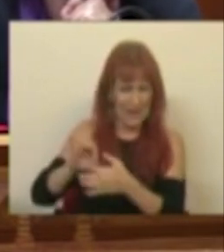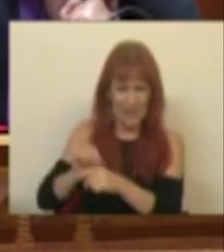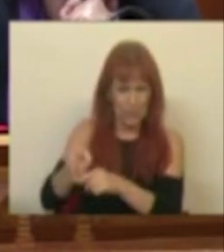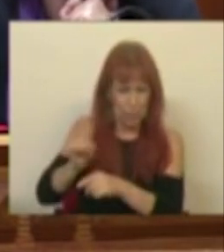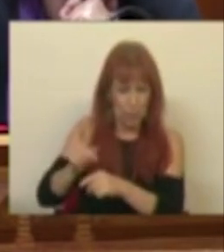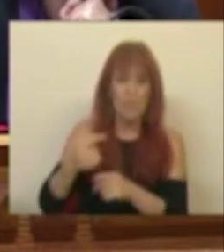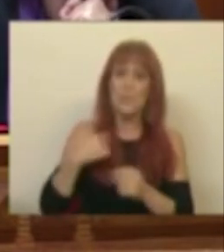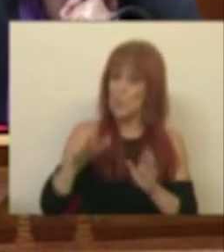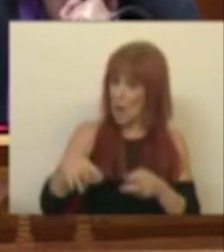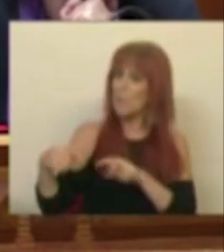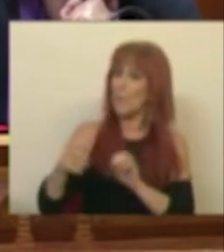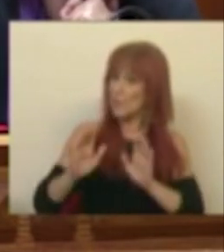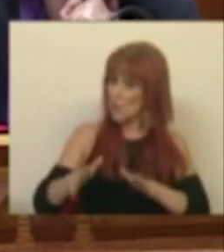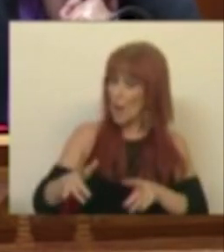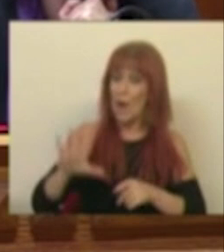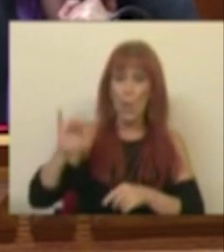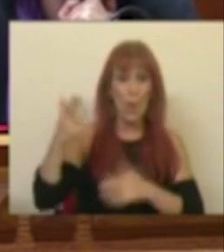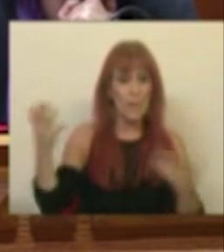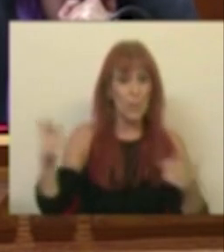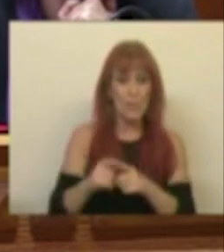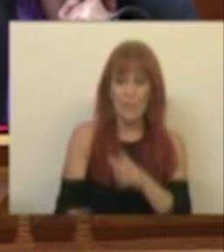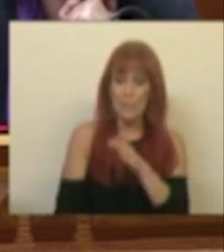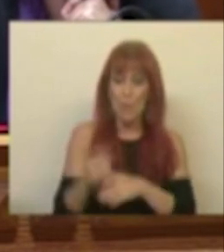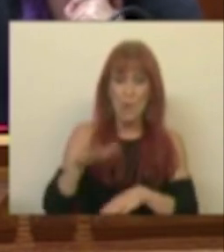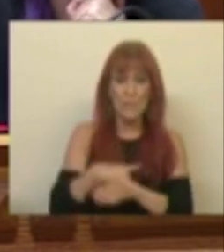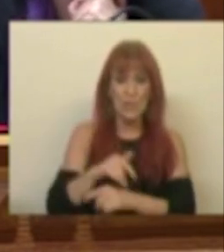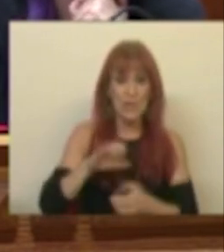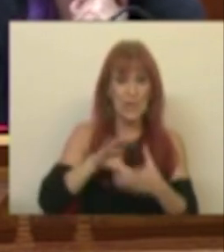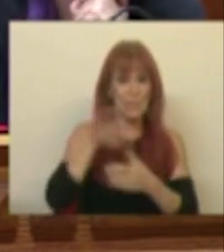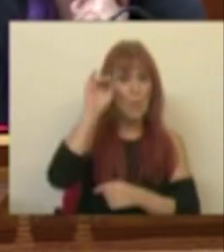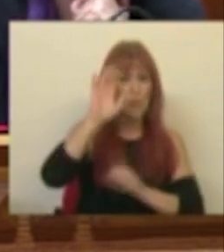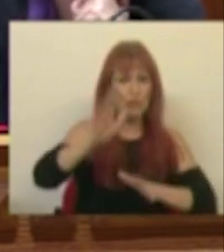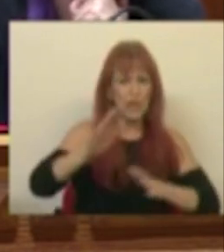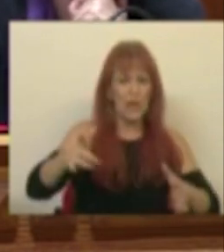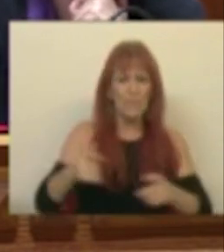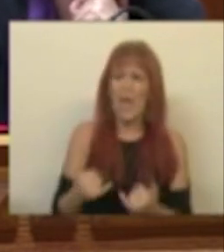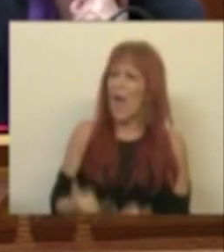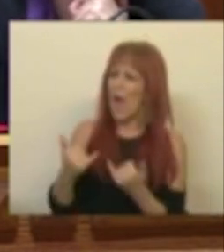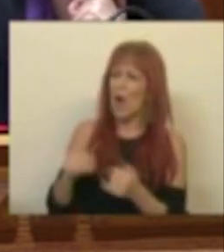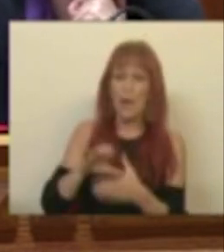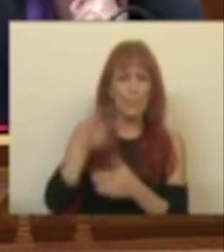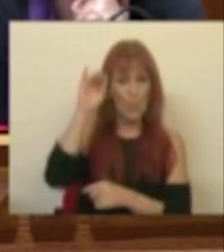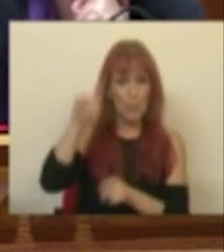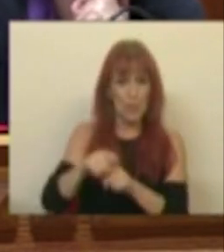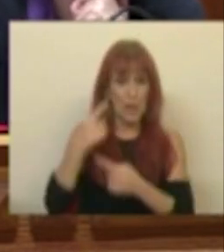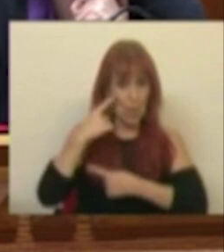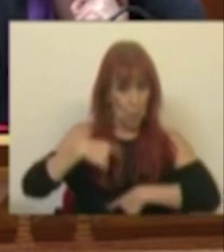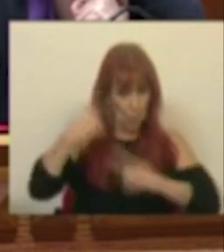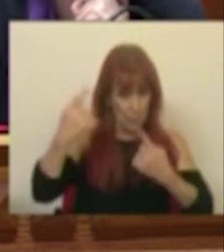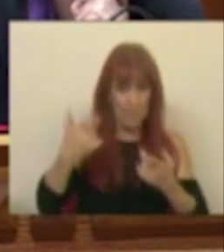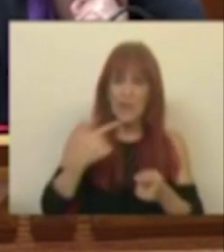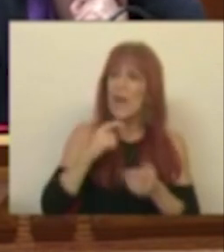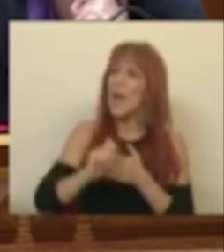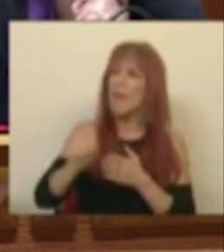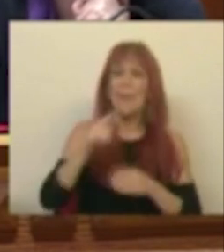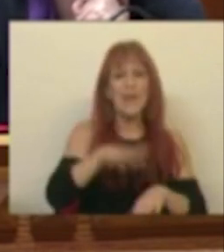matéria. Já tivemos esse debate quando foi da constituição da administração da Caixa Geral de Depósitos. Nós não podemos ter uma Caixa Geral de Depósitos pública e não